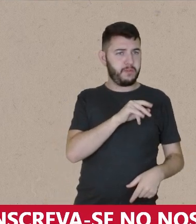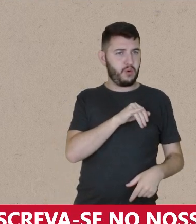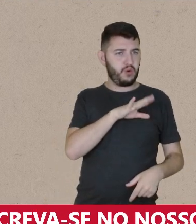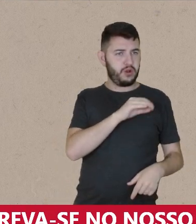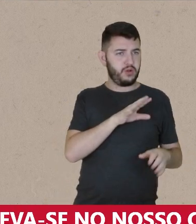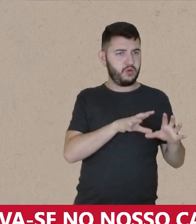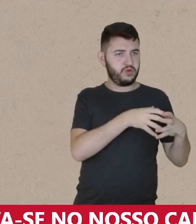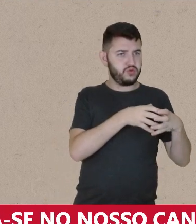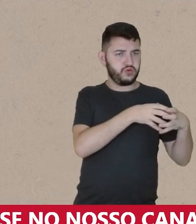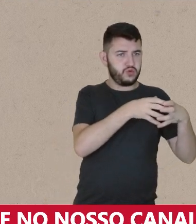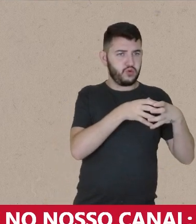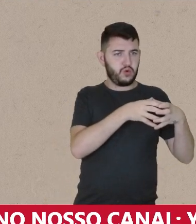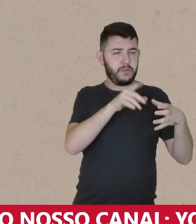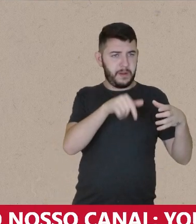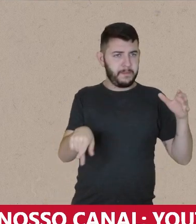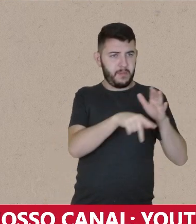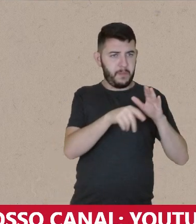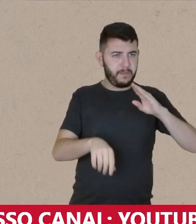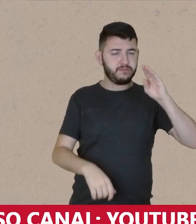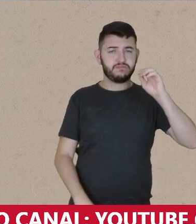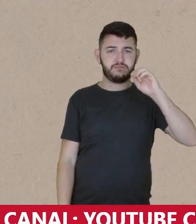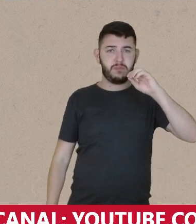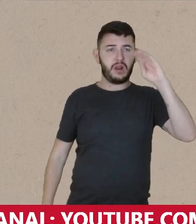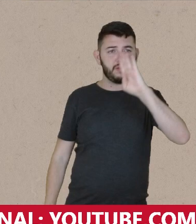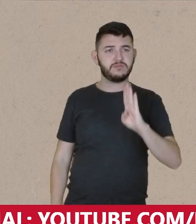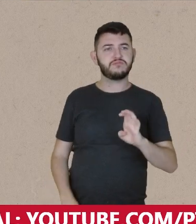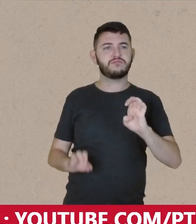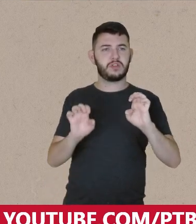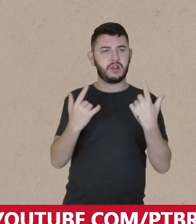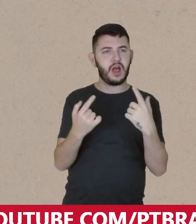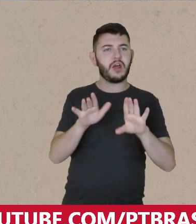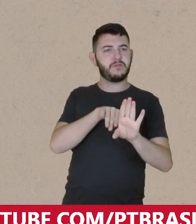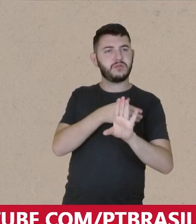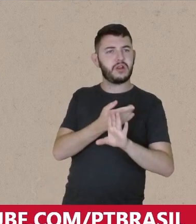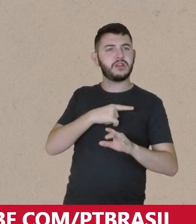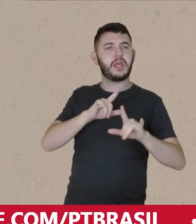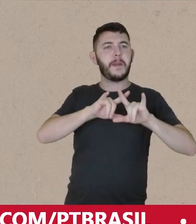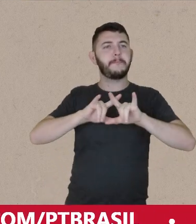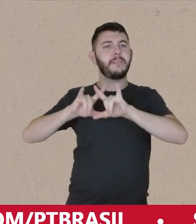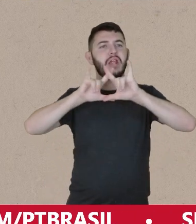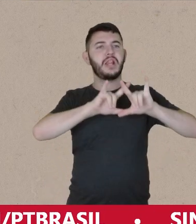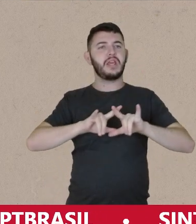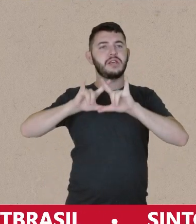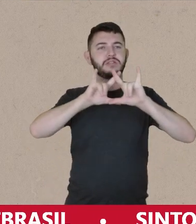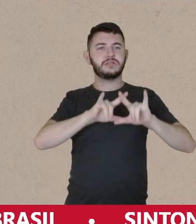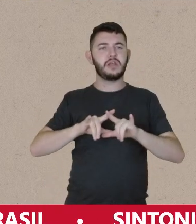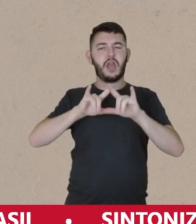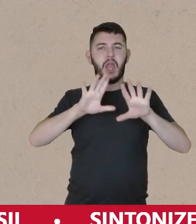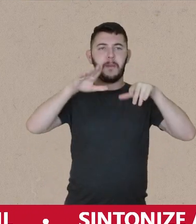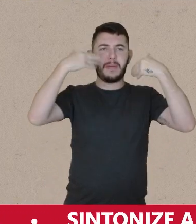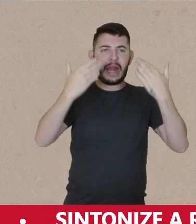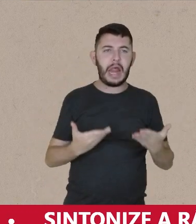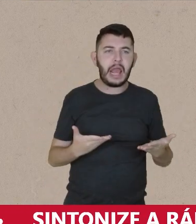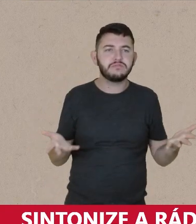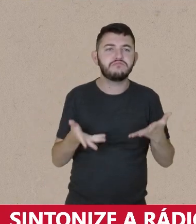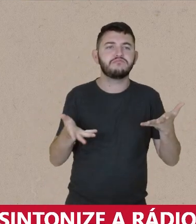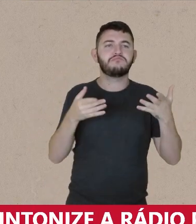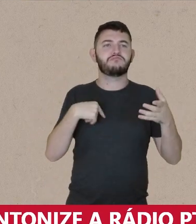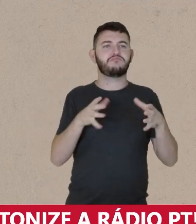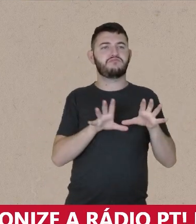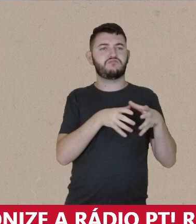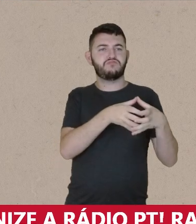pertencer ao Estado. Infelizmente nós temos as milícias que eles são coniventes, estimularam, homenagearam, né,